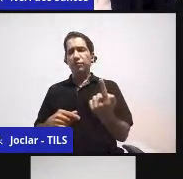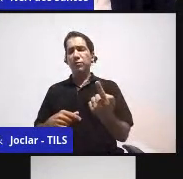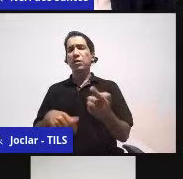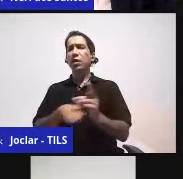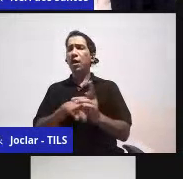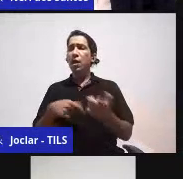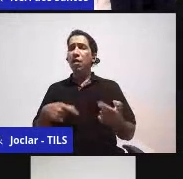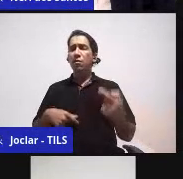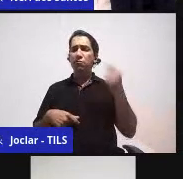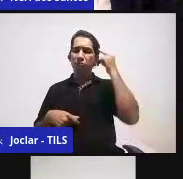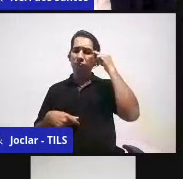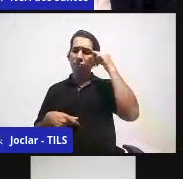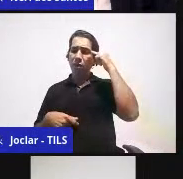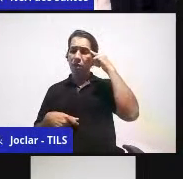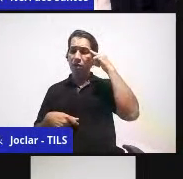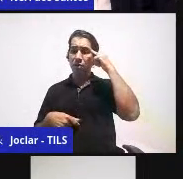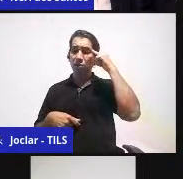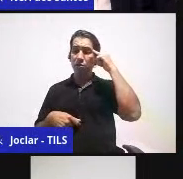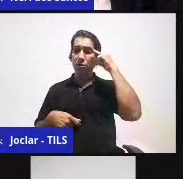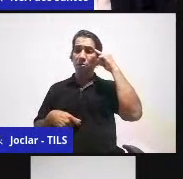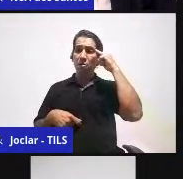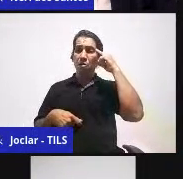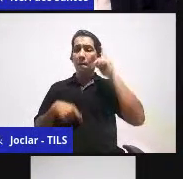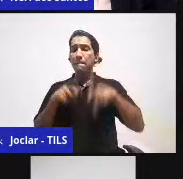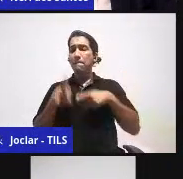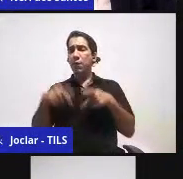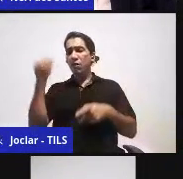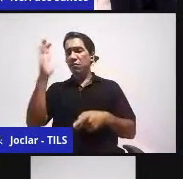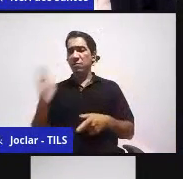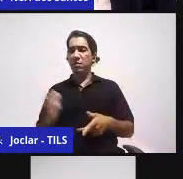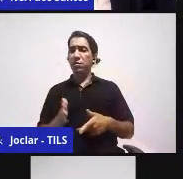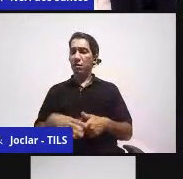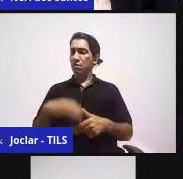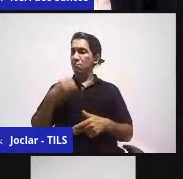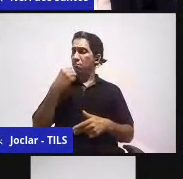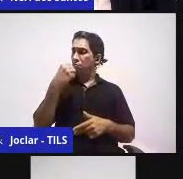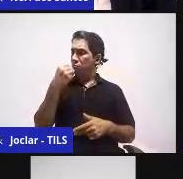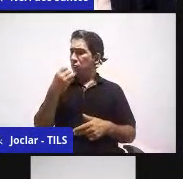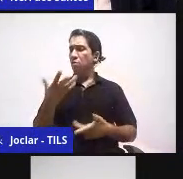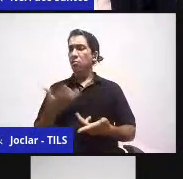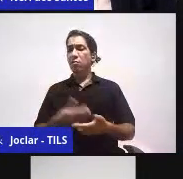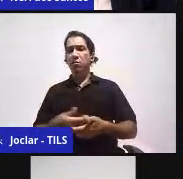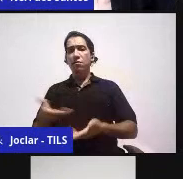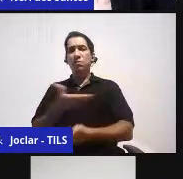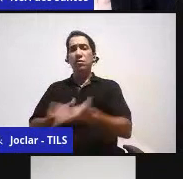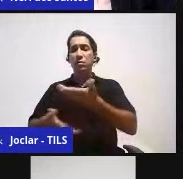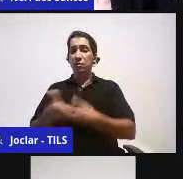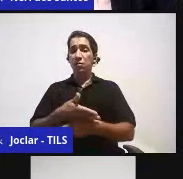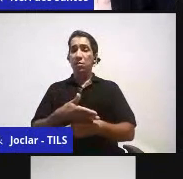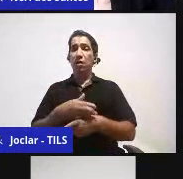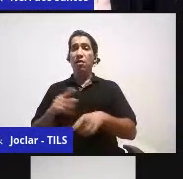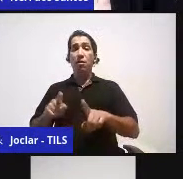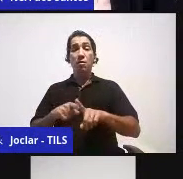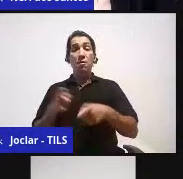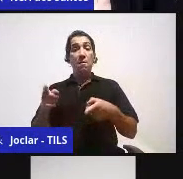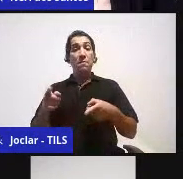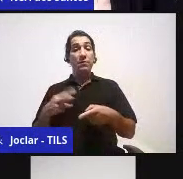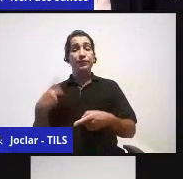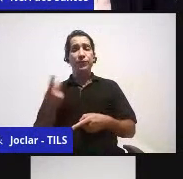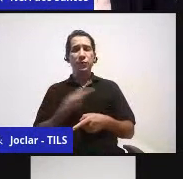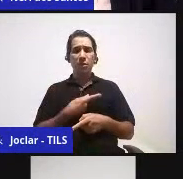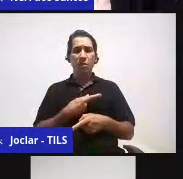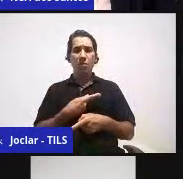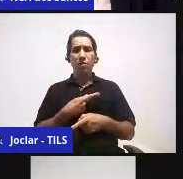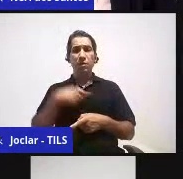gente no Brasil, hoje, morando fora há algum tempo e já tendo convivido com várias culturas, a gente não tem uma cultura coletiva. A gente